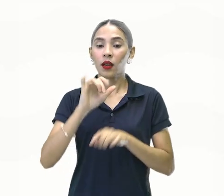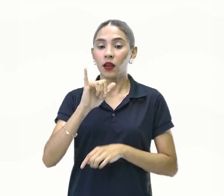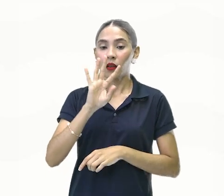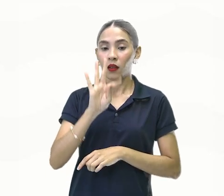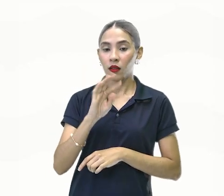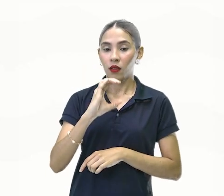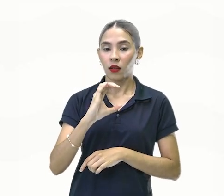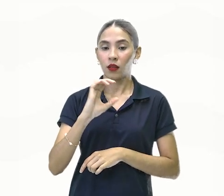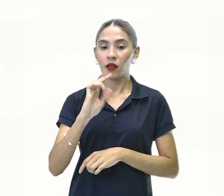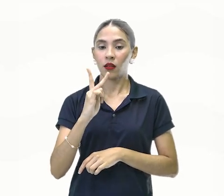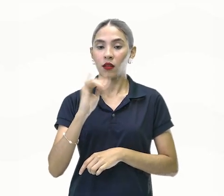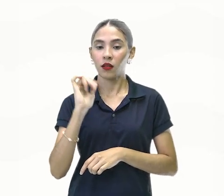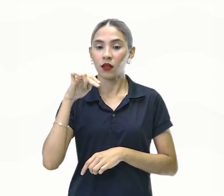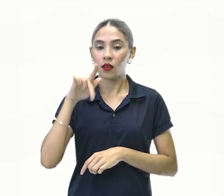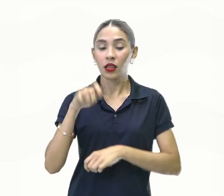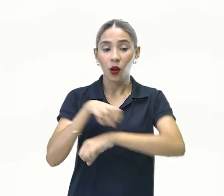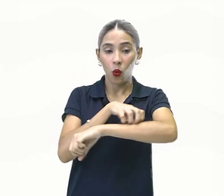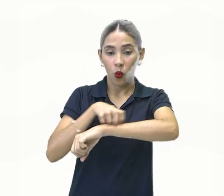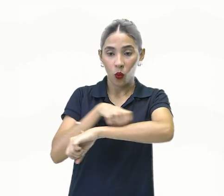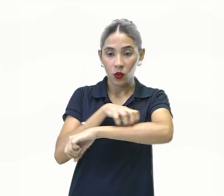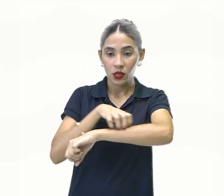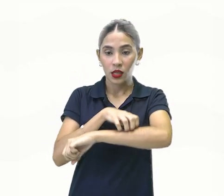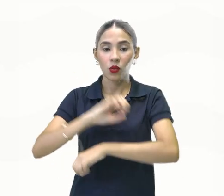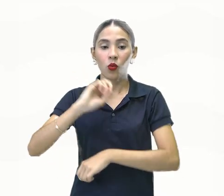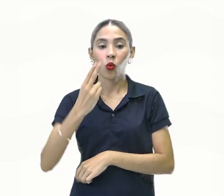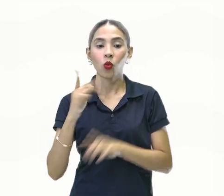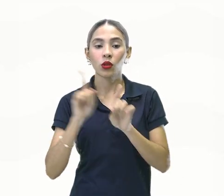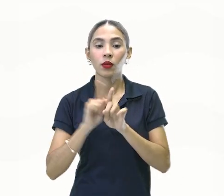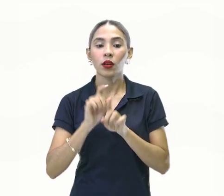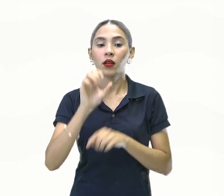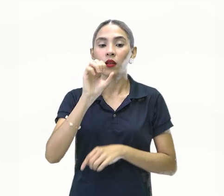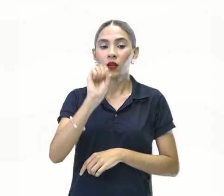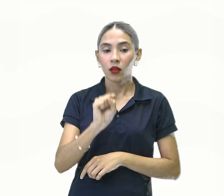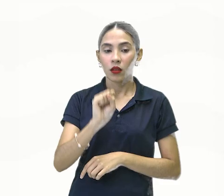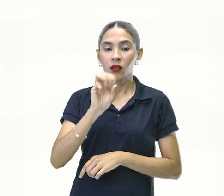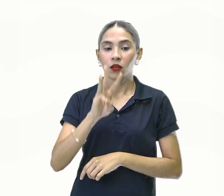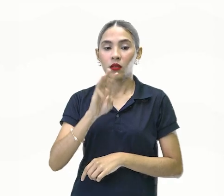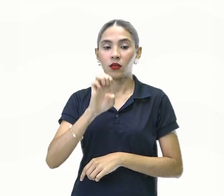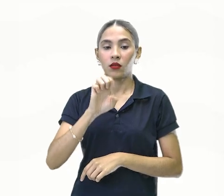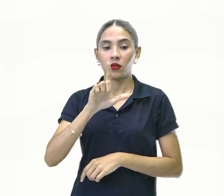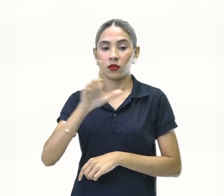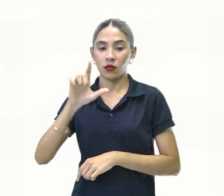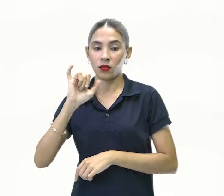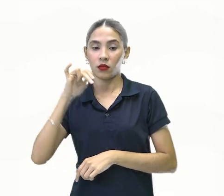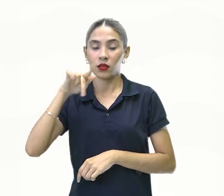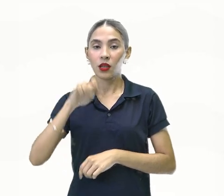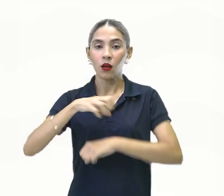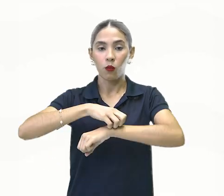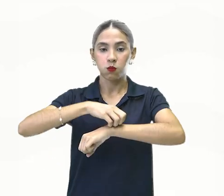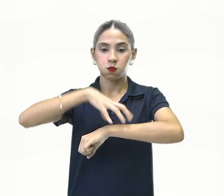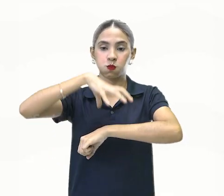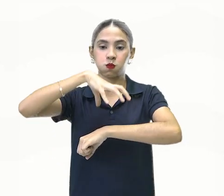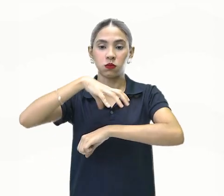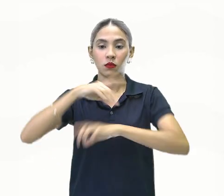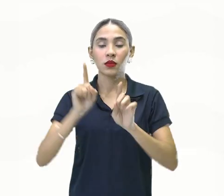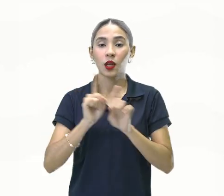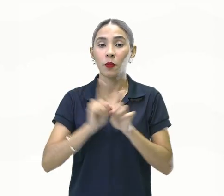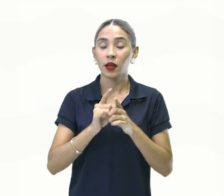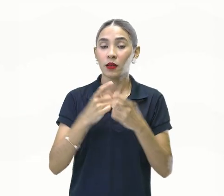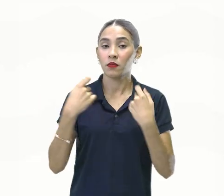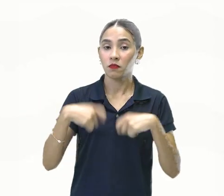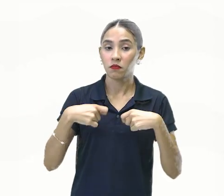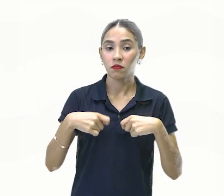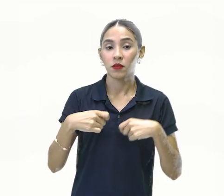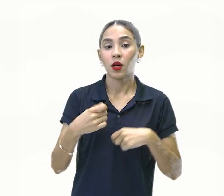coceira, or swelling, swelling, que é inchaço. Então, você deve descontinuar a tomada desse remédio,